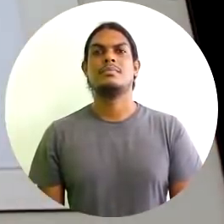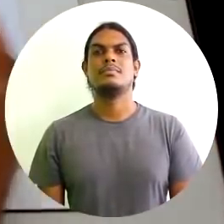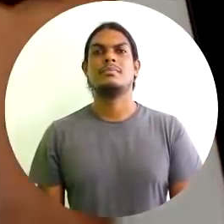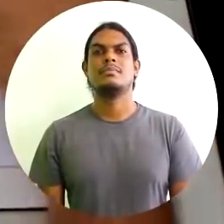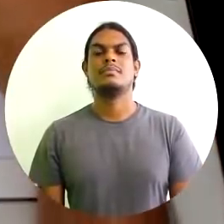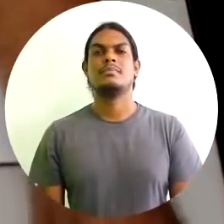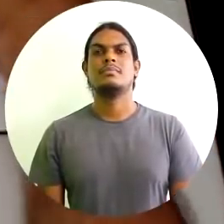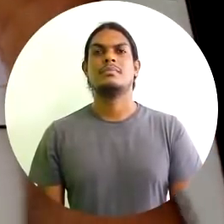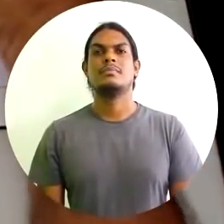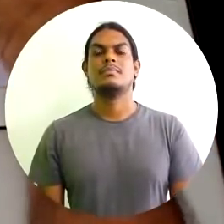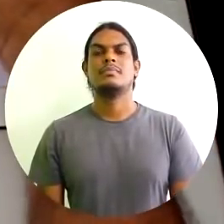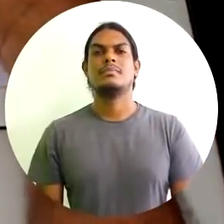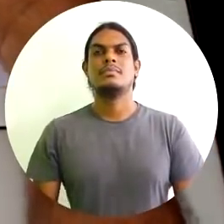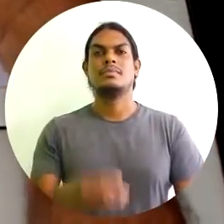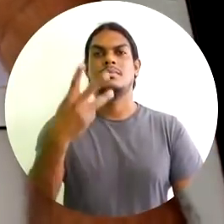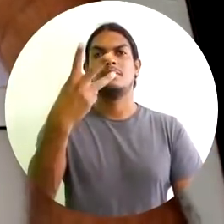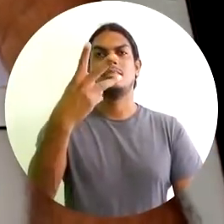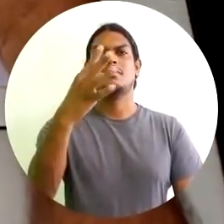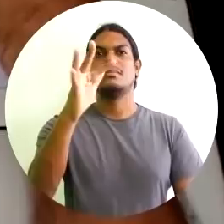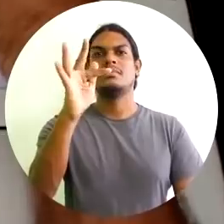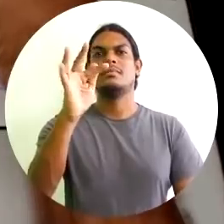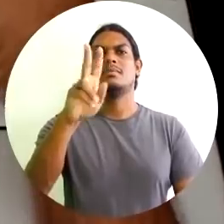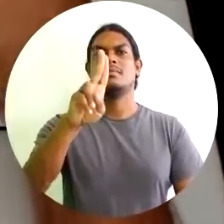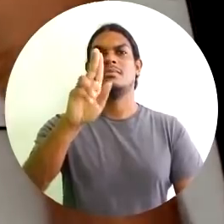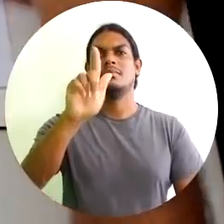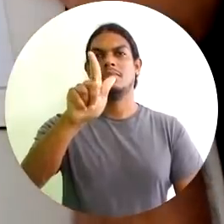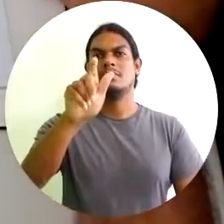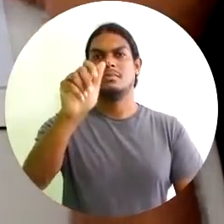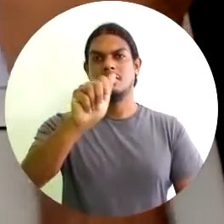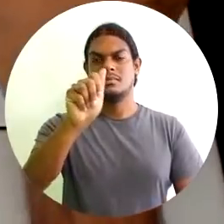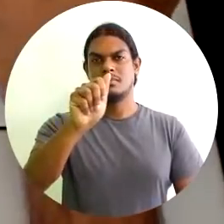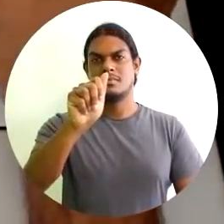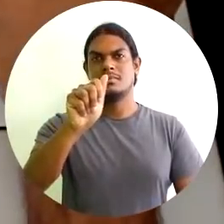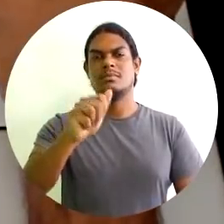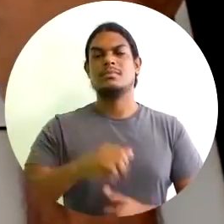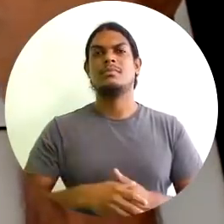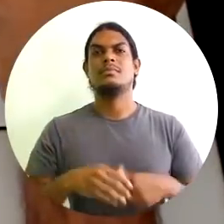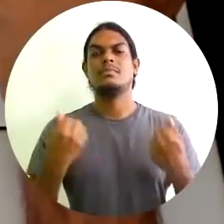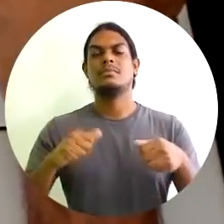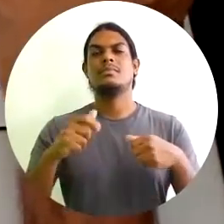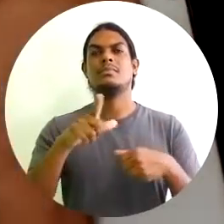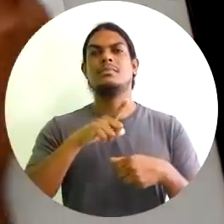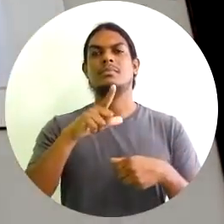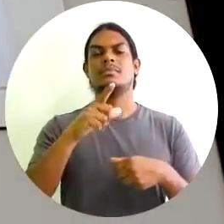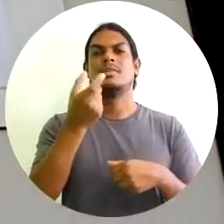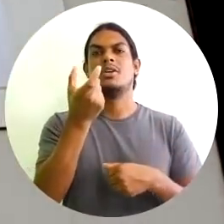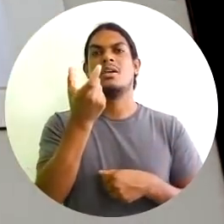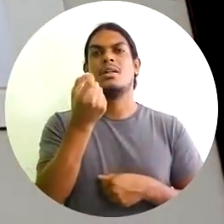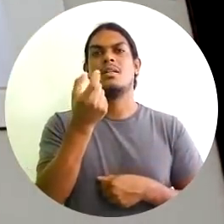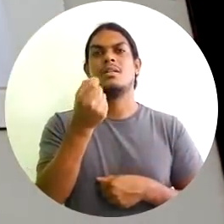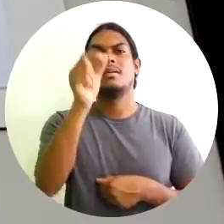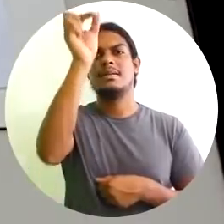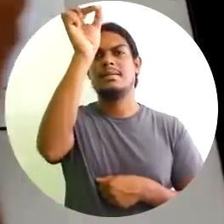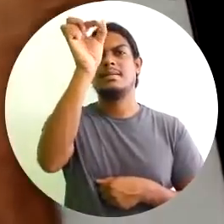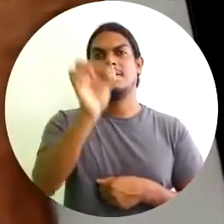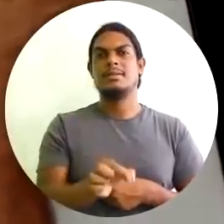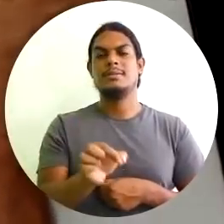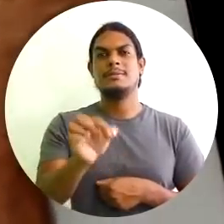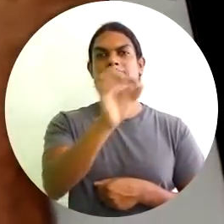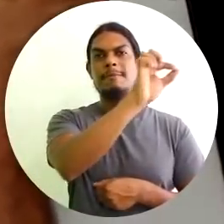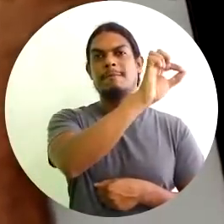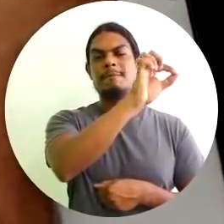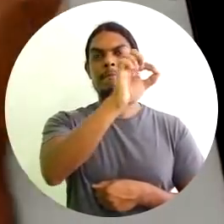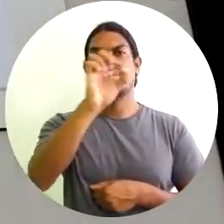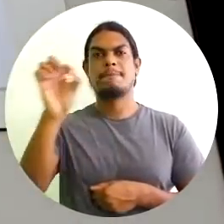De 3 fugas, eu necessito de uma linha vertical, linha horizontal,